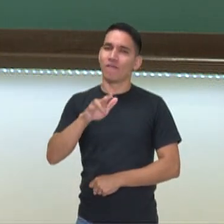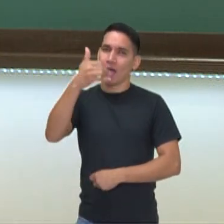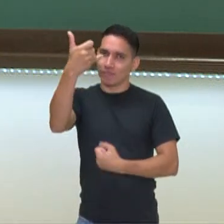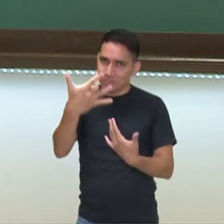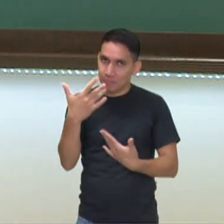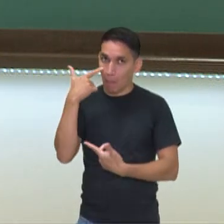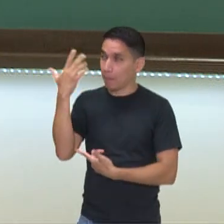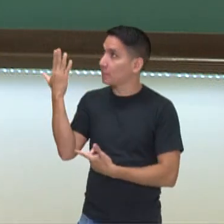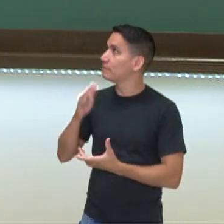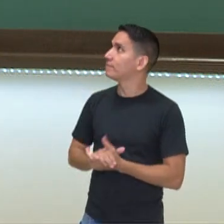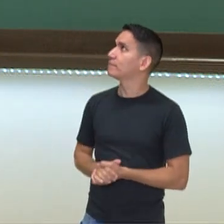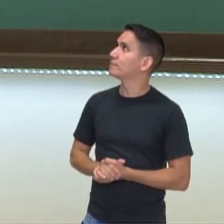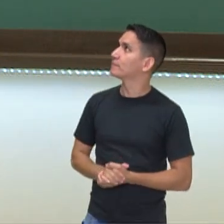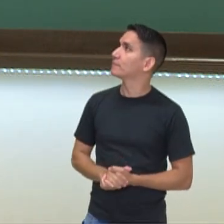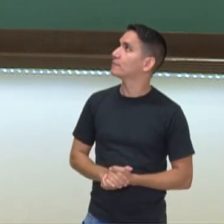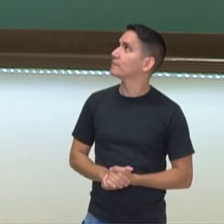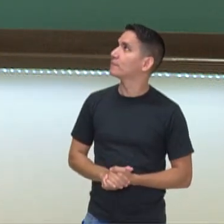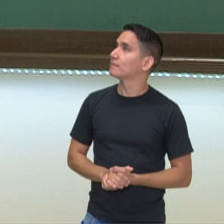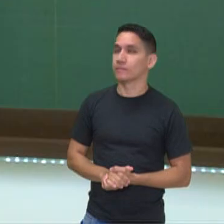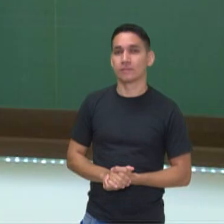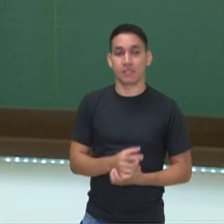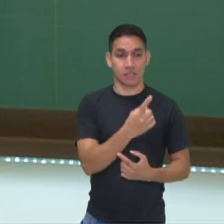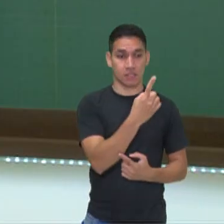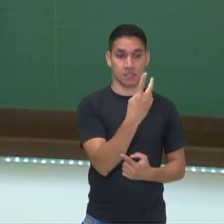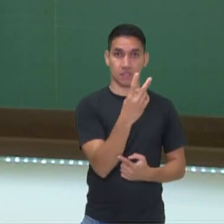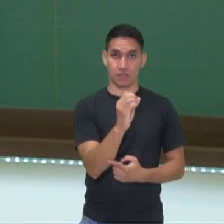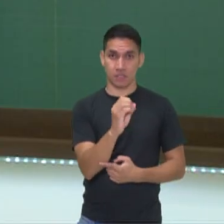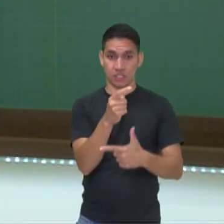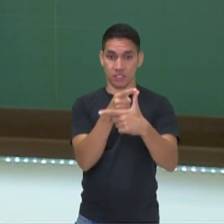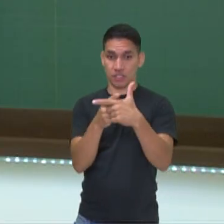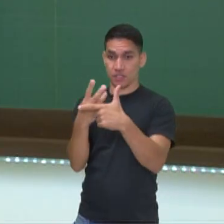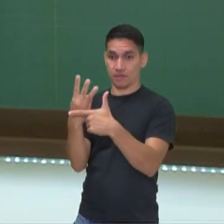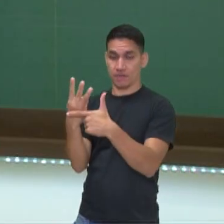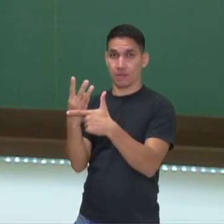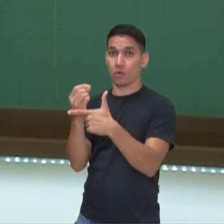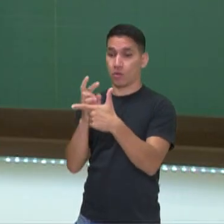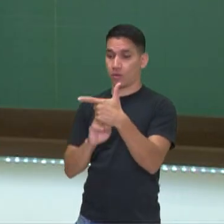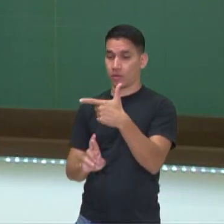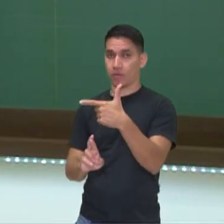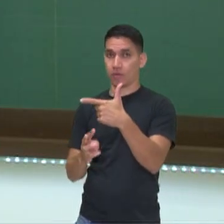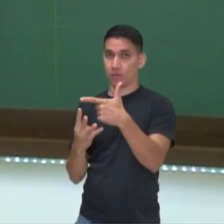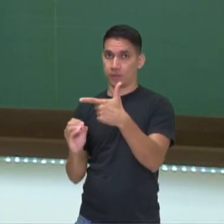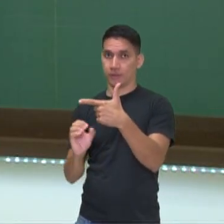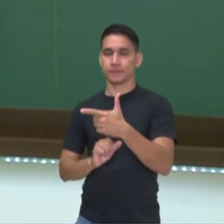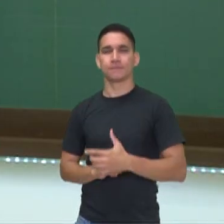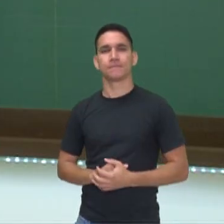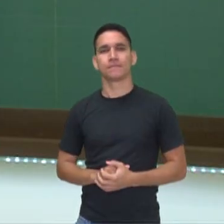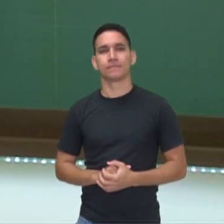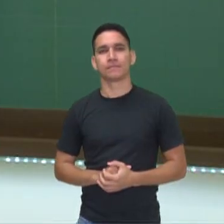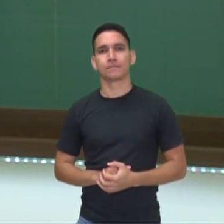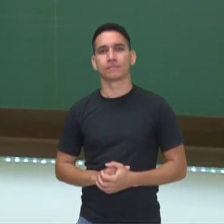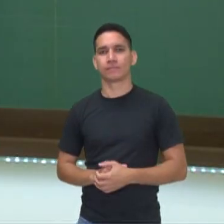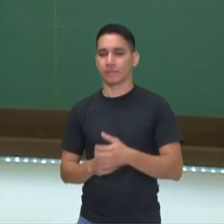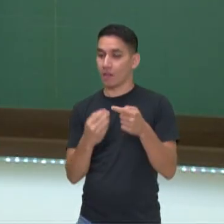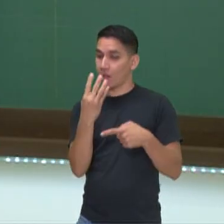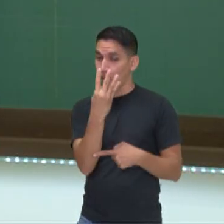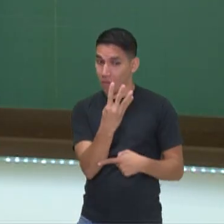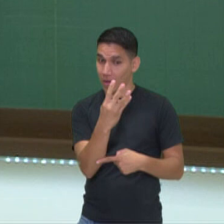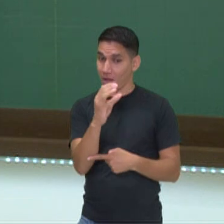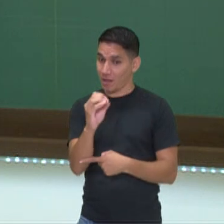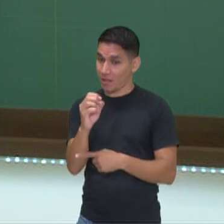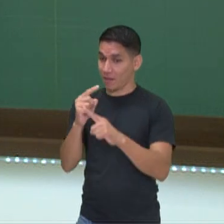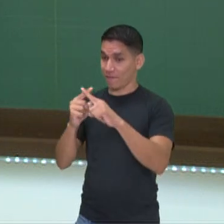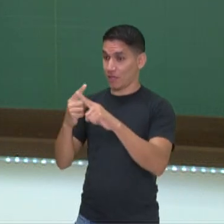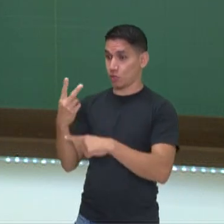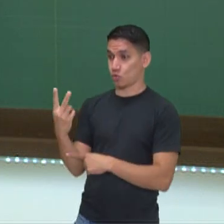aqui. Observe, 120 dividido por 3 vai dar 40. 40 vezes